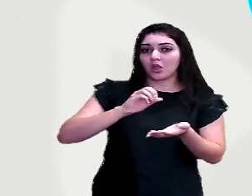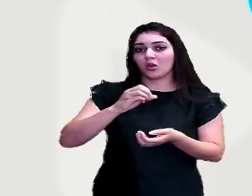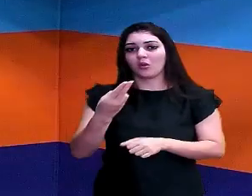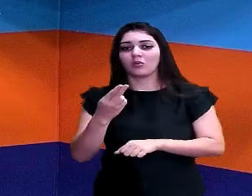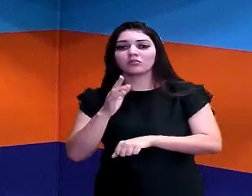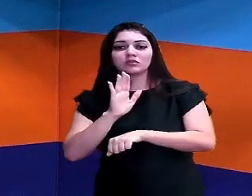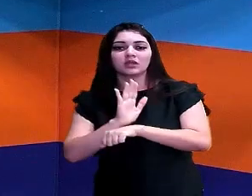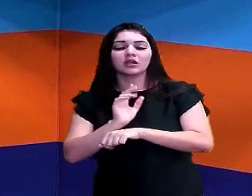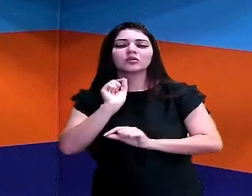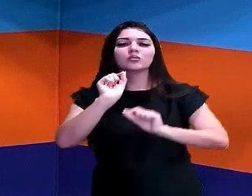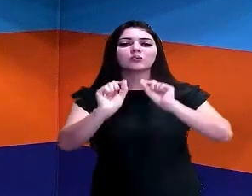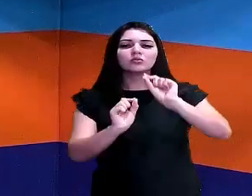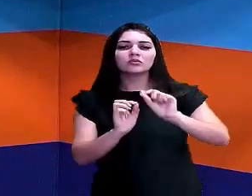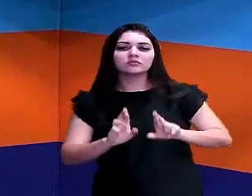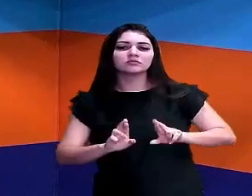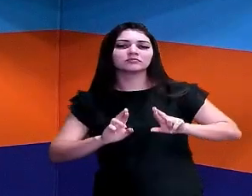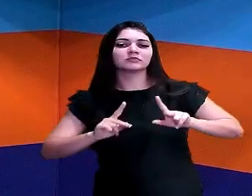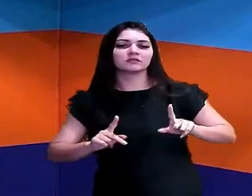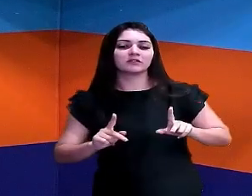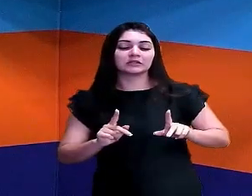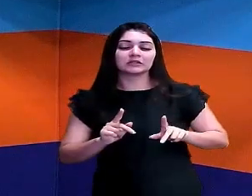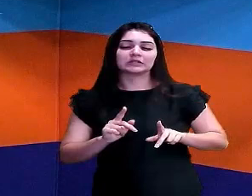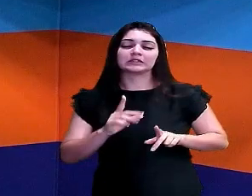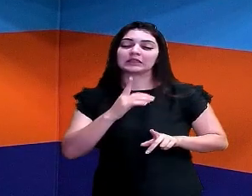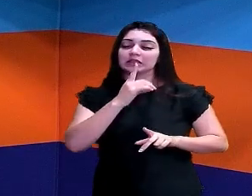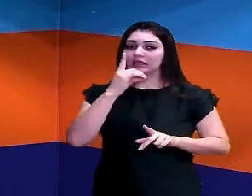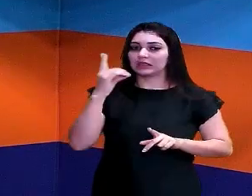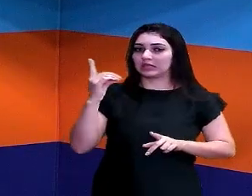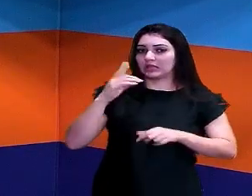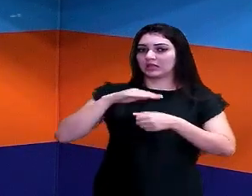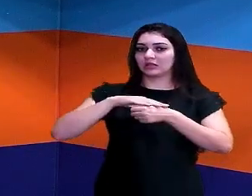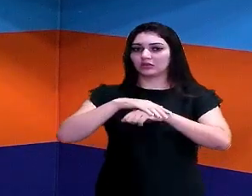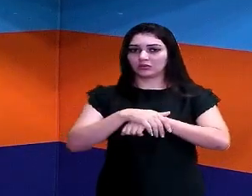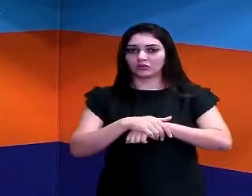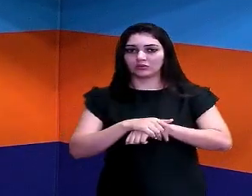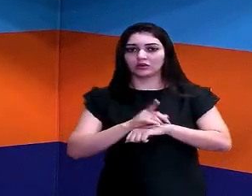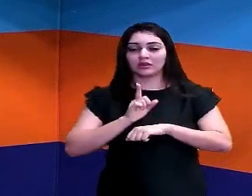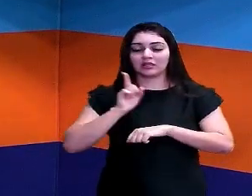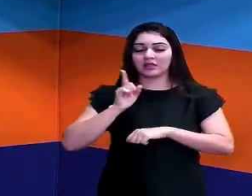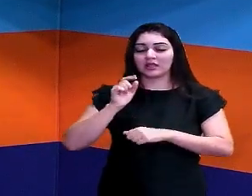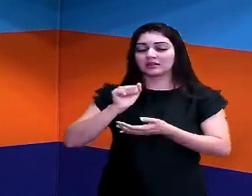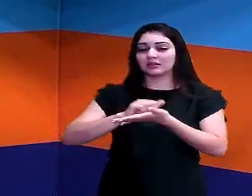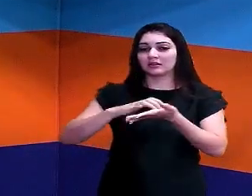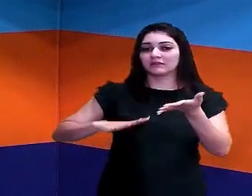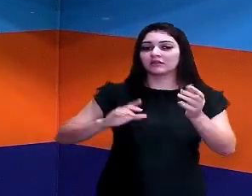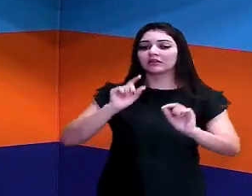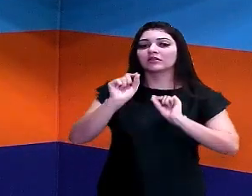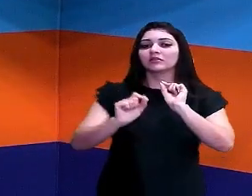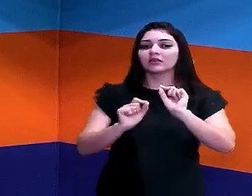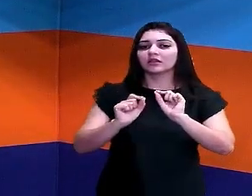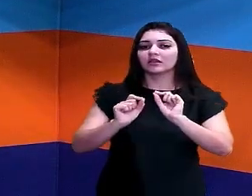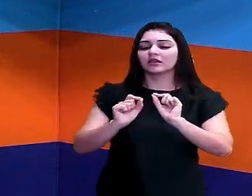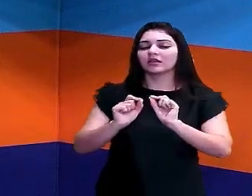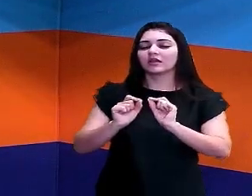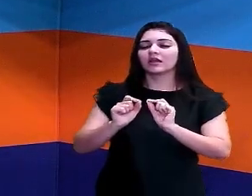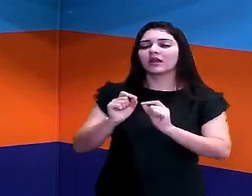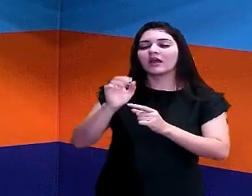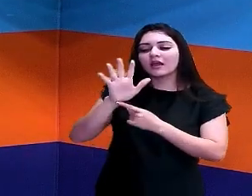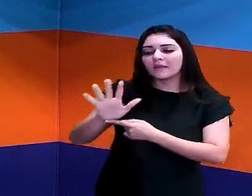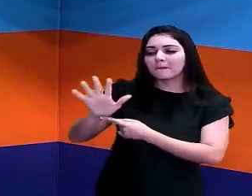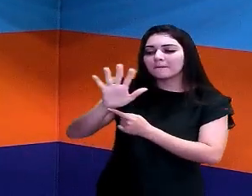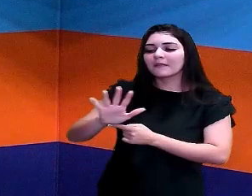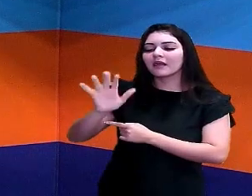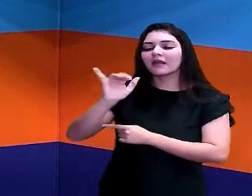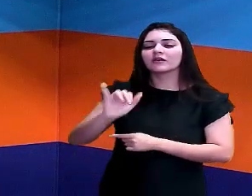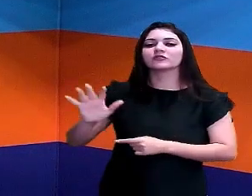vai diferenciar? Se é o dia ou a noite? Nessa atividade aí, vai ser a imagenzinha do sol